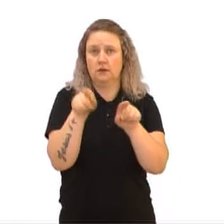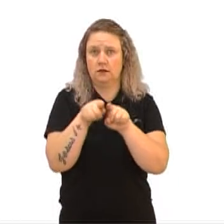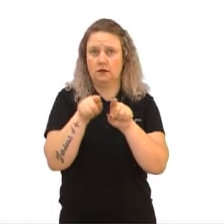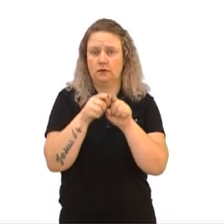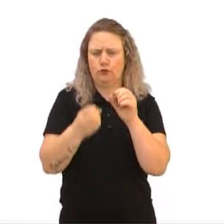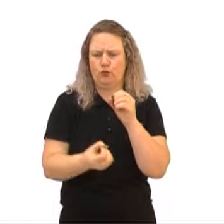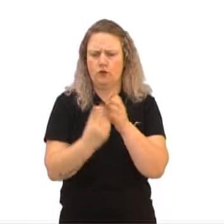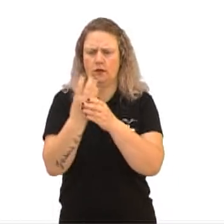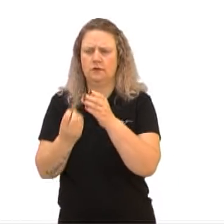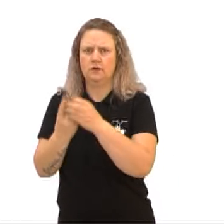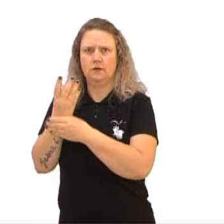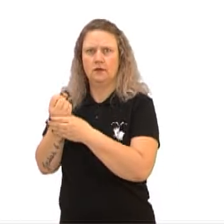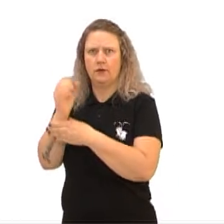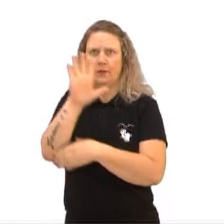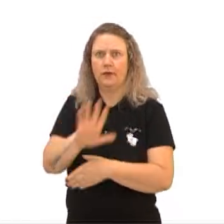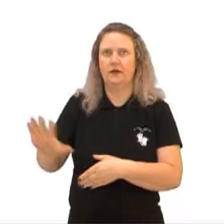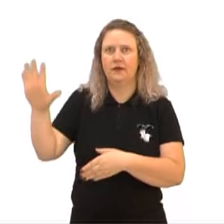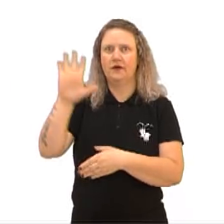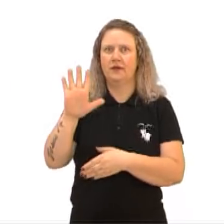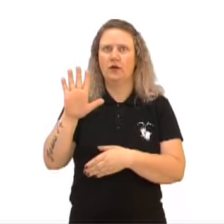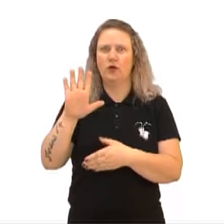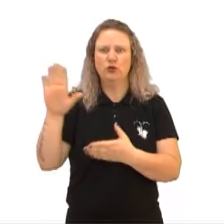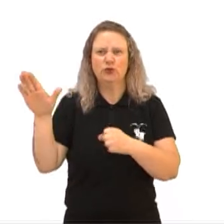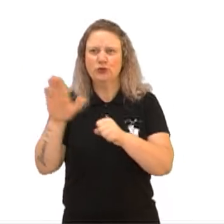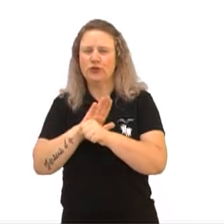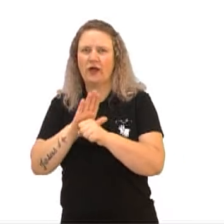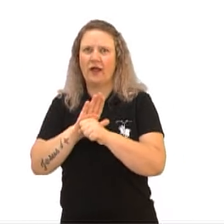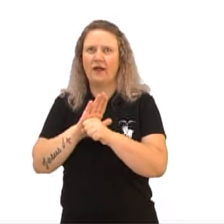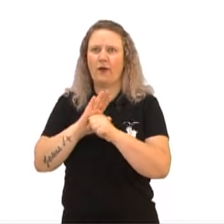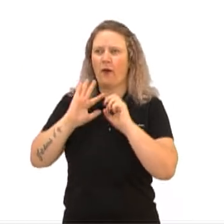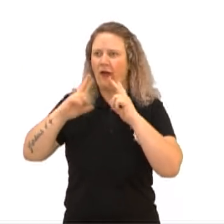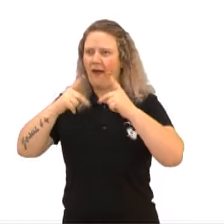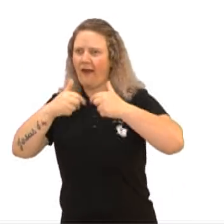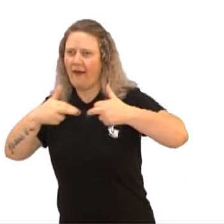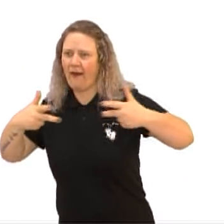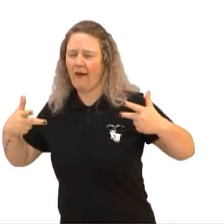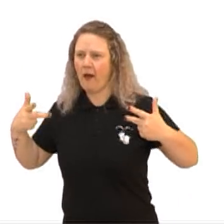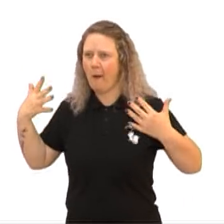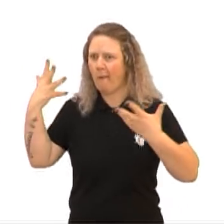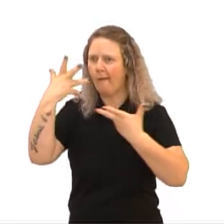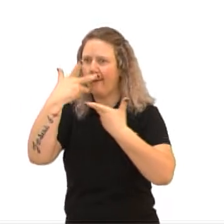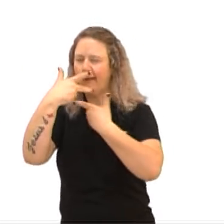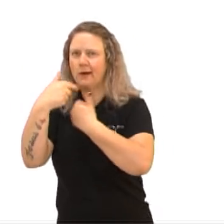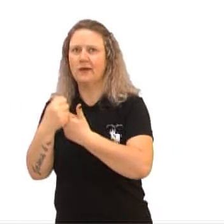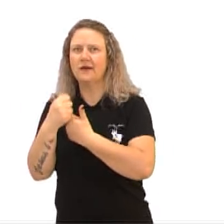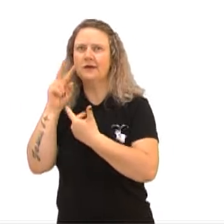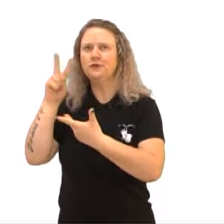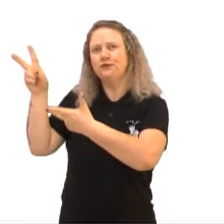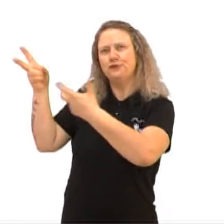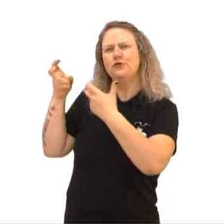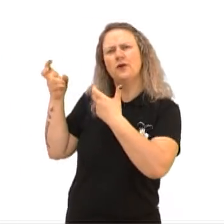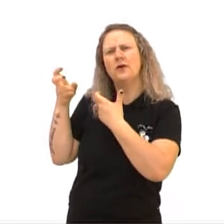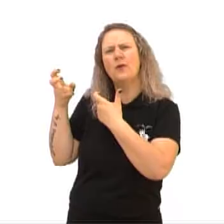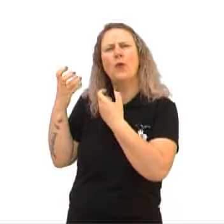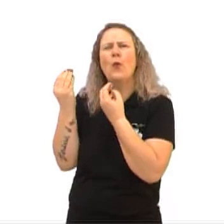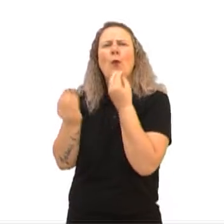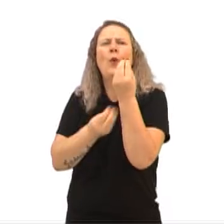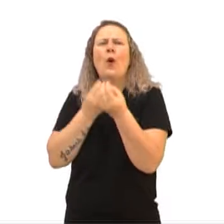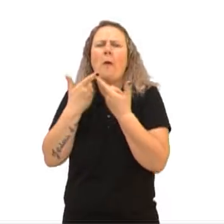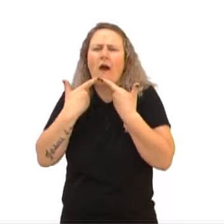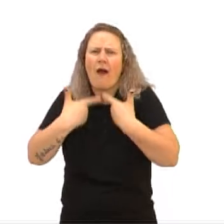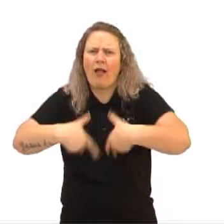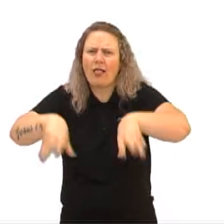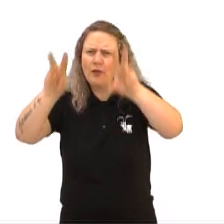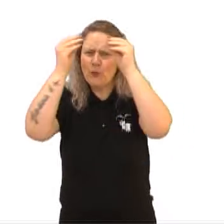de seres fantásticos e de histórias que podemos imaginar só de olhar para elas. Então, a linguagem desse artista é a